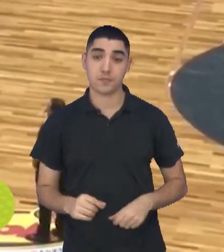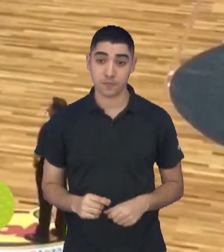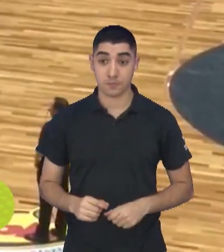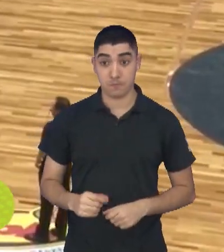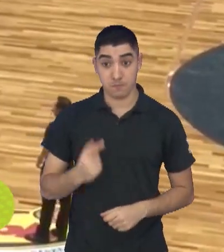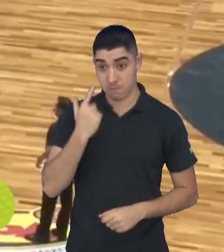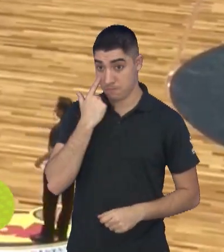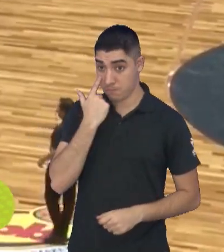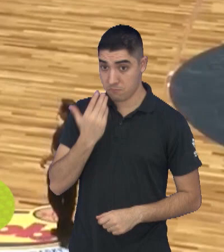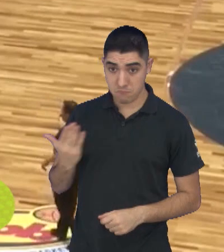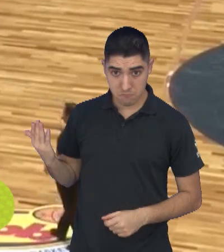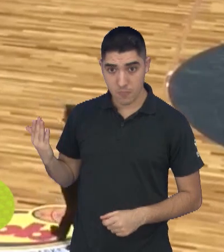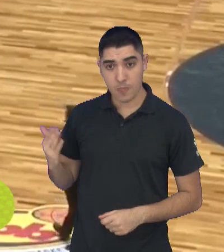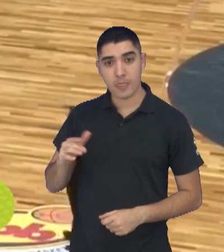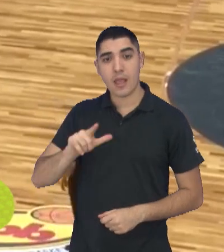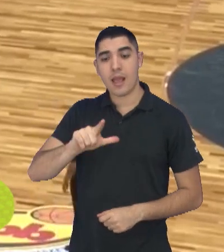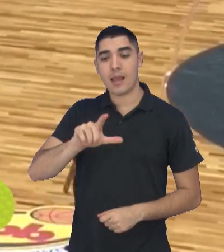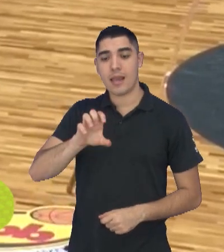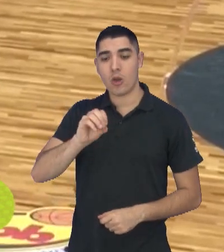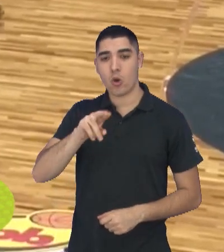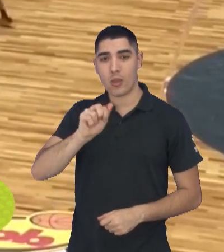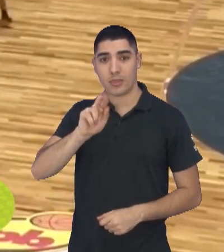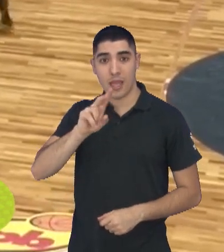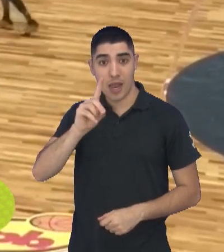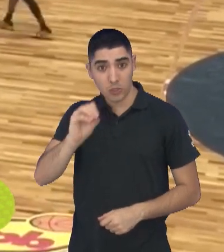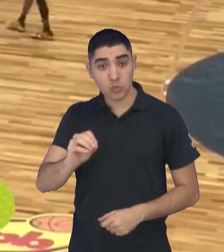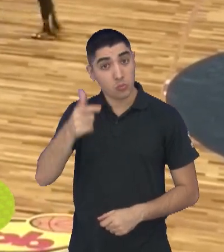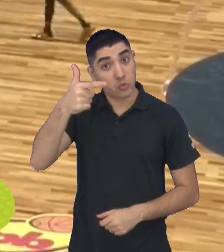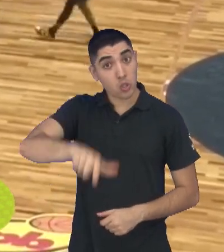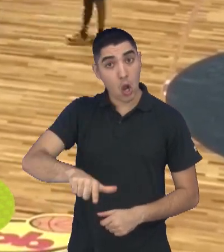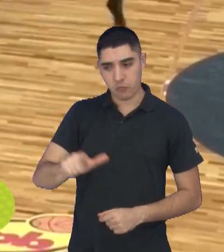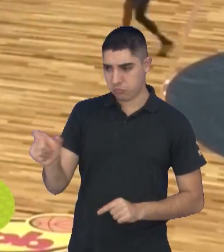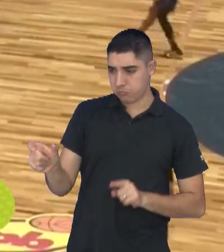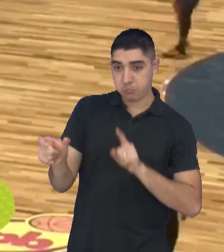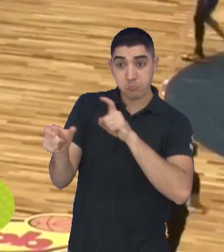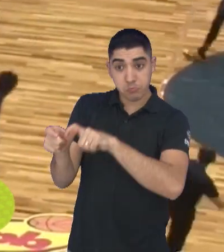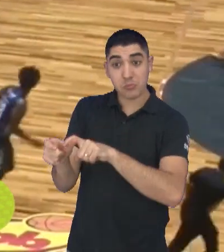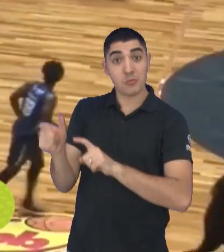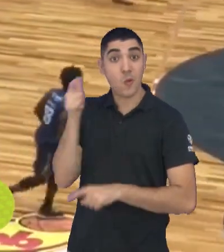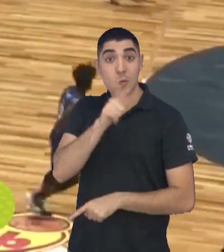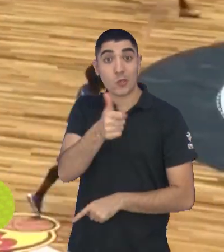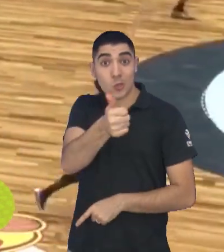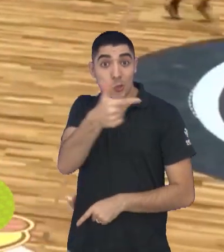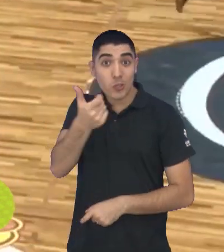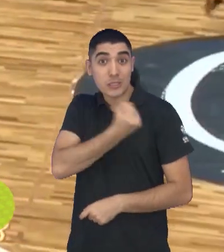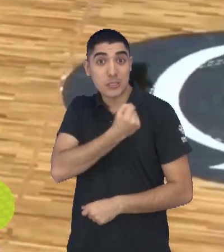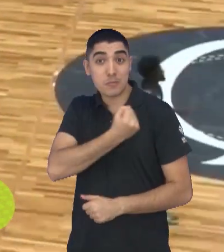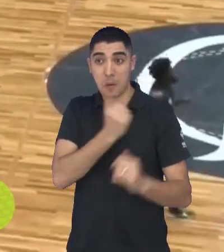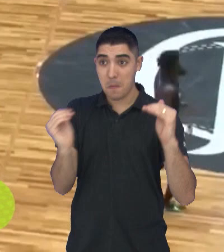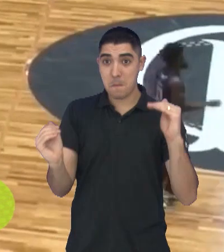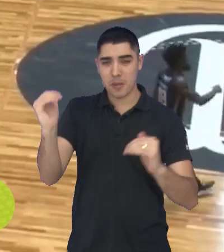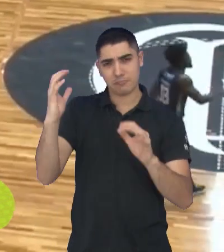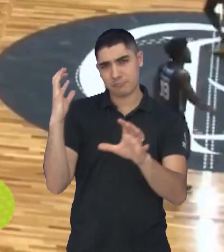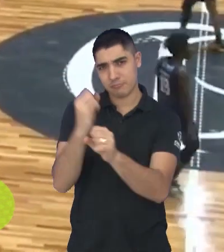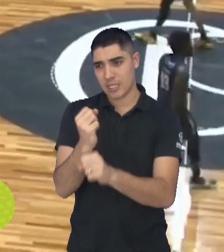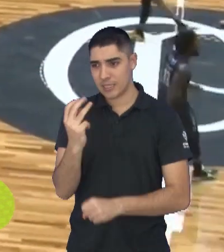Nesse fundo quadra, Leonardo Lema anotou mais 2 para o time azul e branco, abrindo 12 de vantagem, com o placar